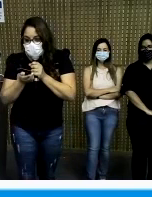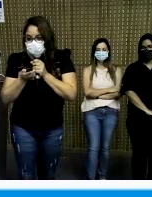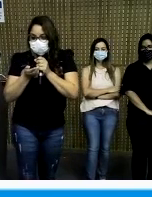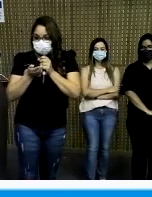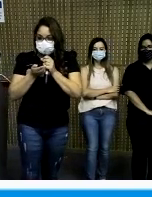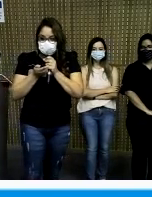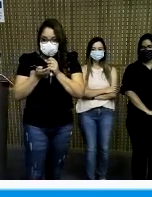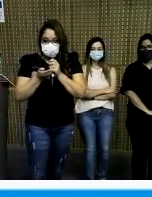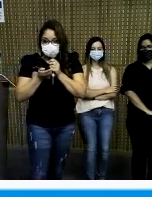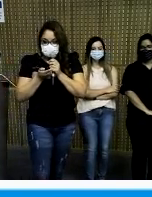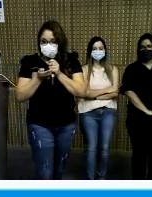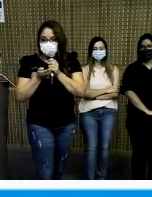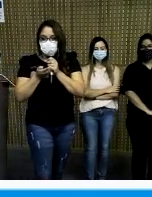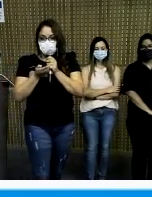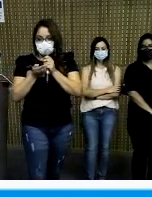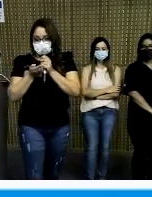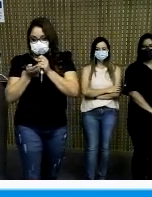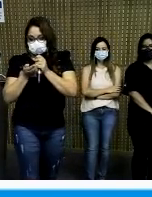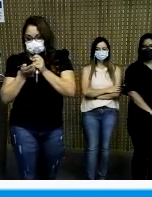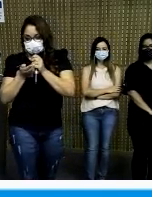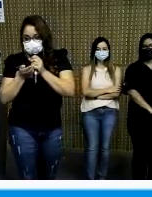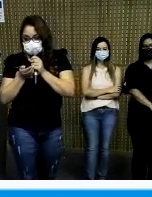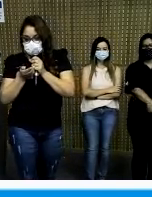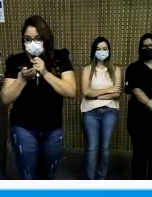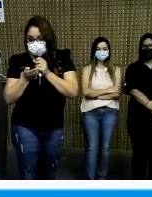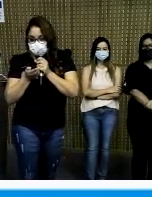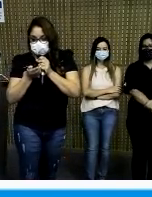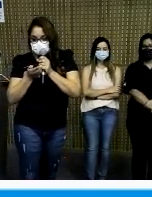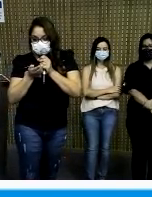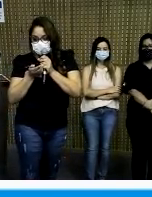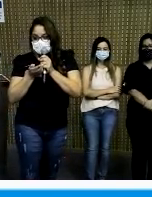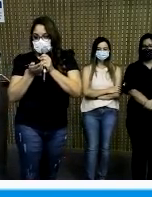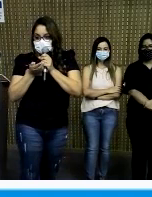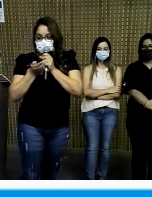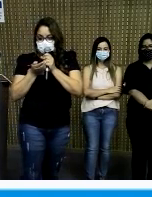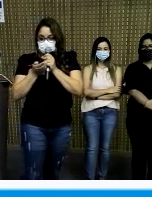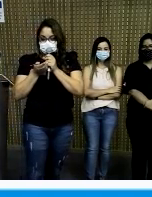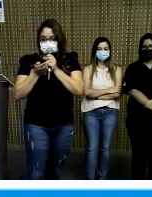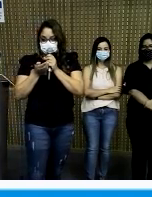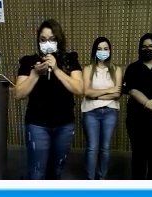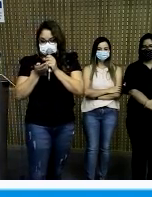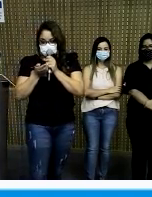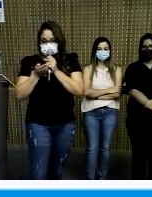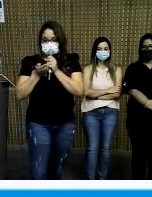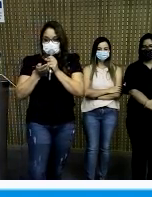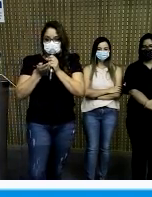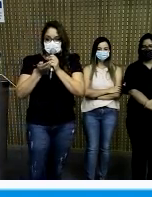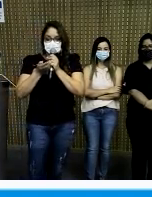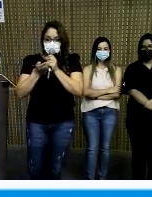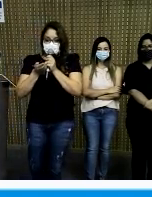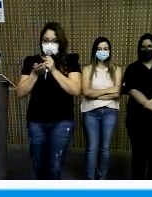acompanhamento, 43%, então, acompanhados em hipertensão e